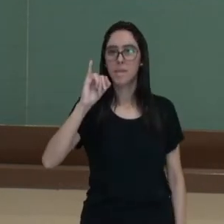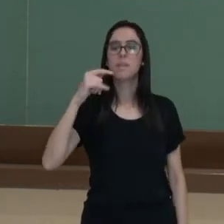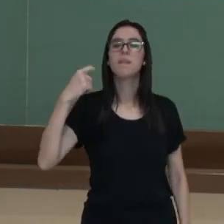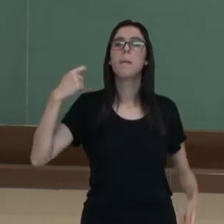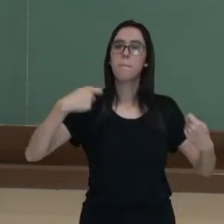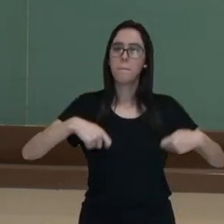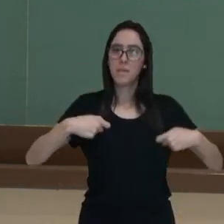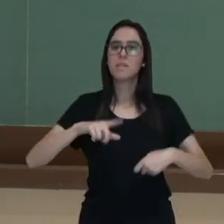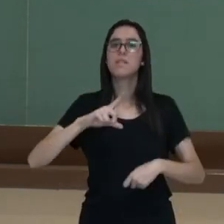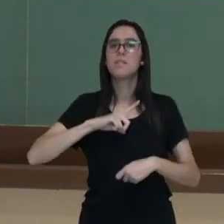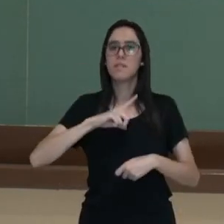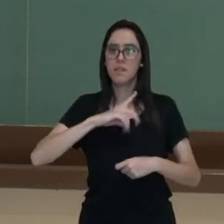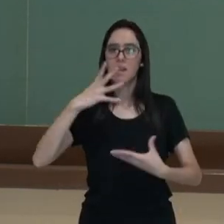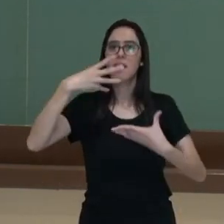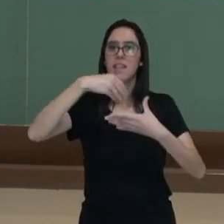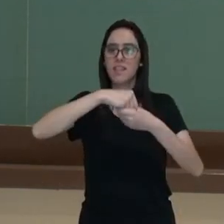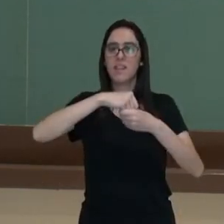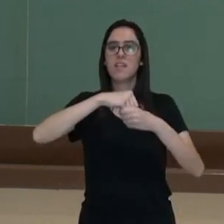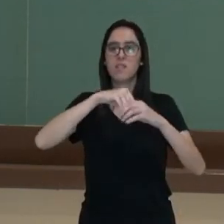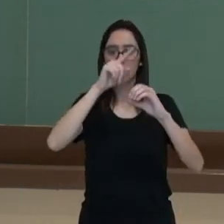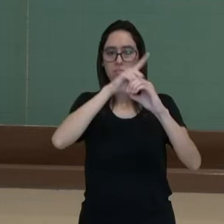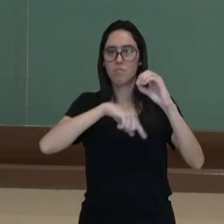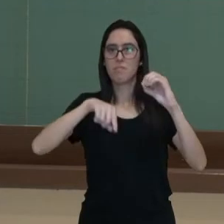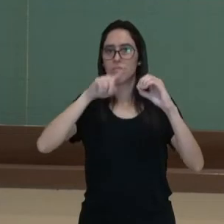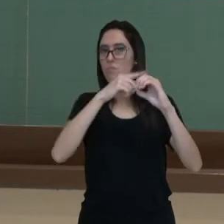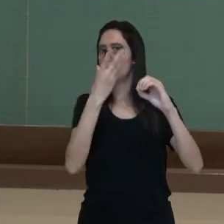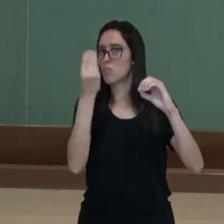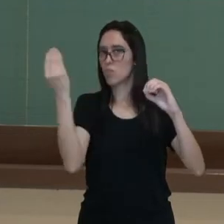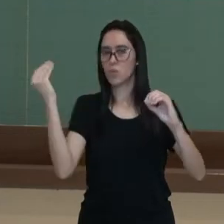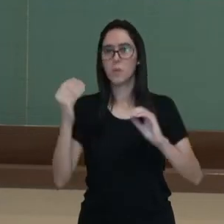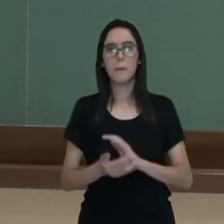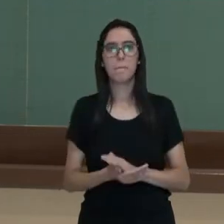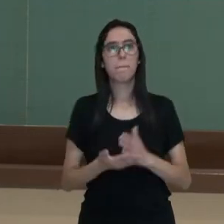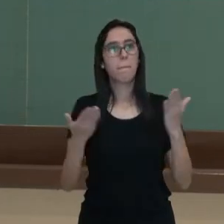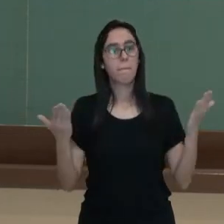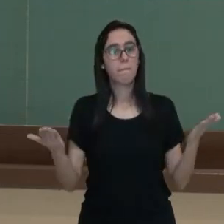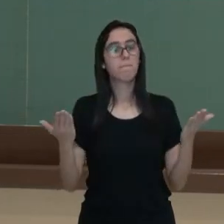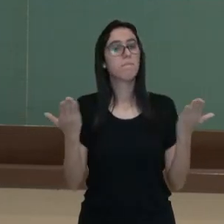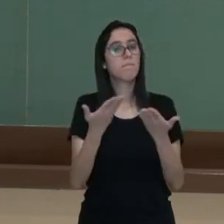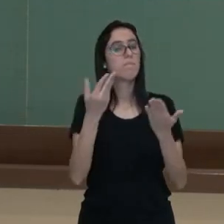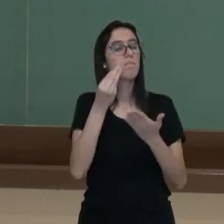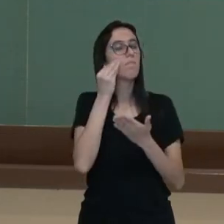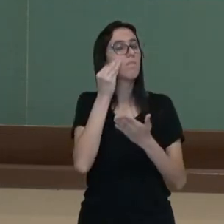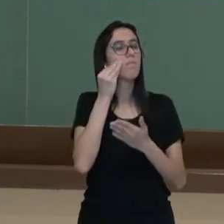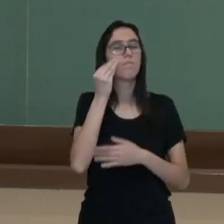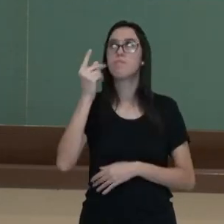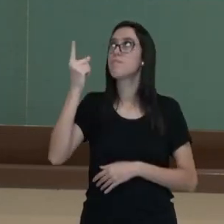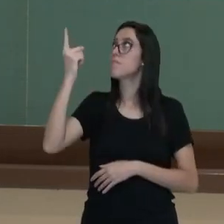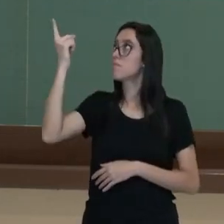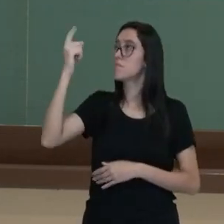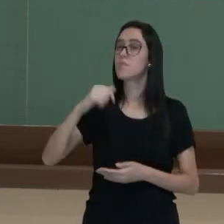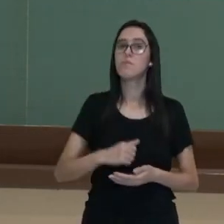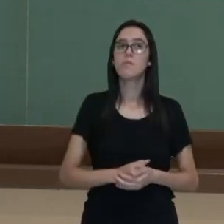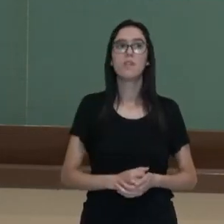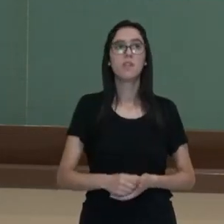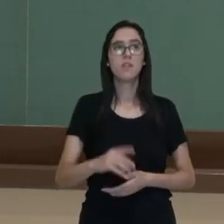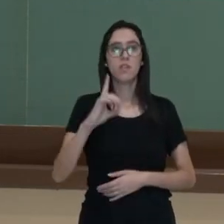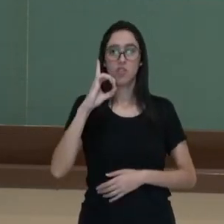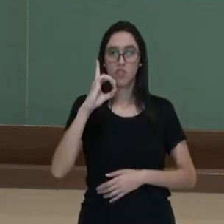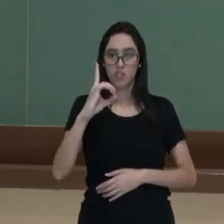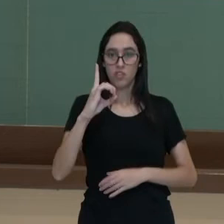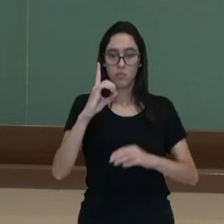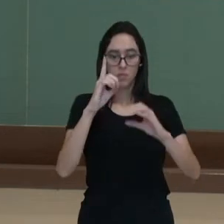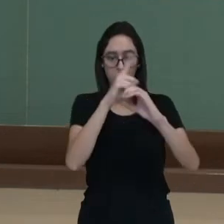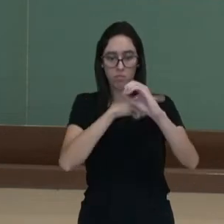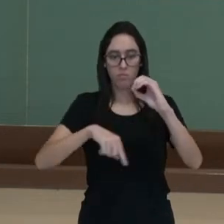que aparece demais da conta. Falando em conta, olha lá, ó. O diâmetro de uma circunferência